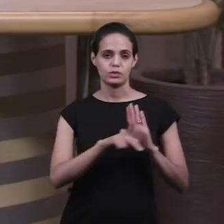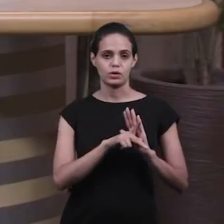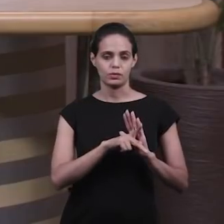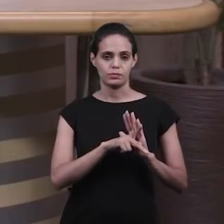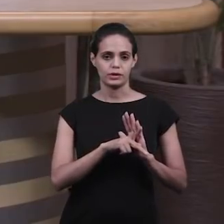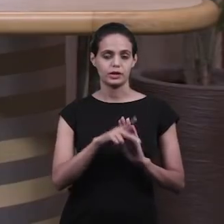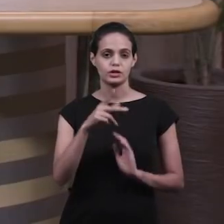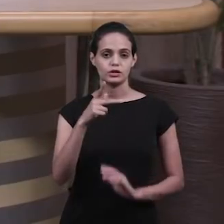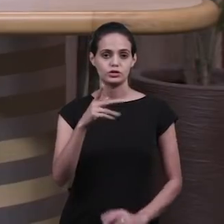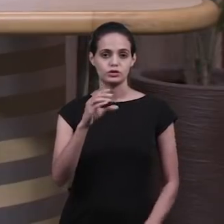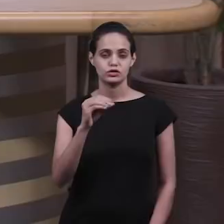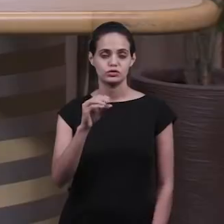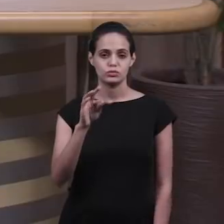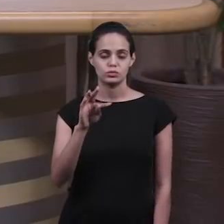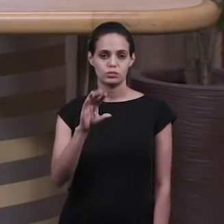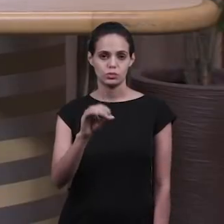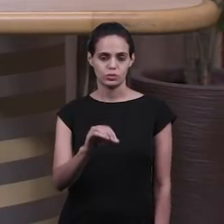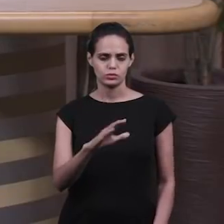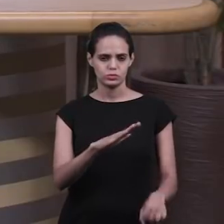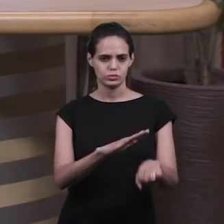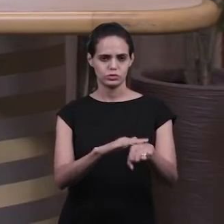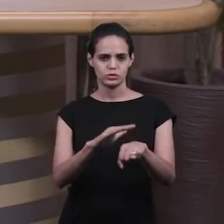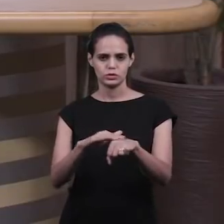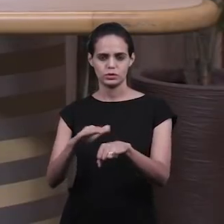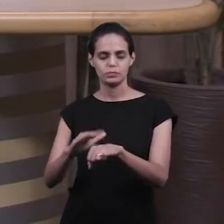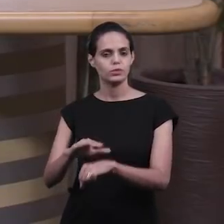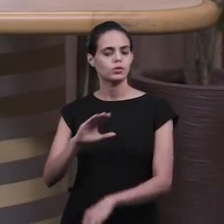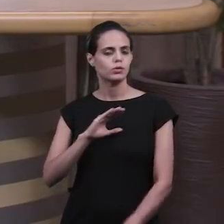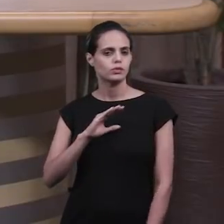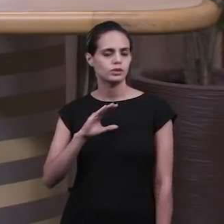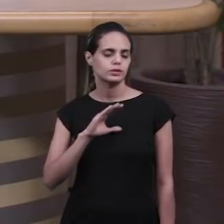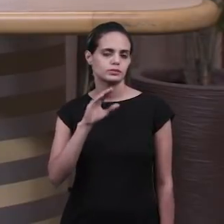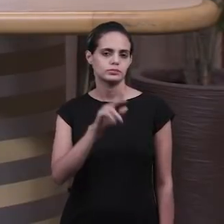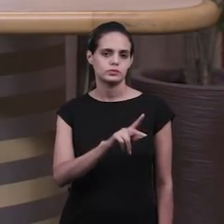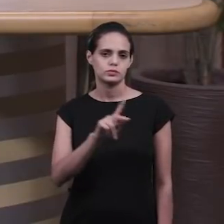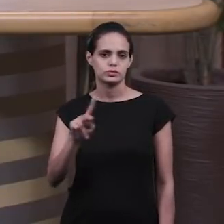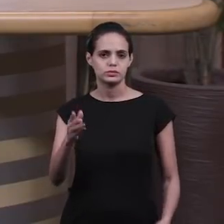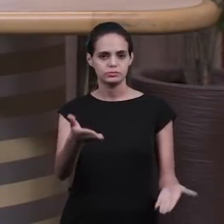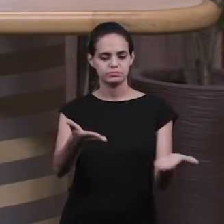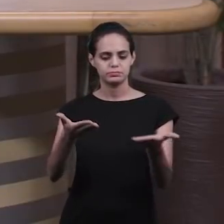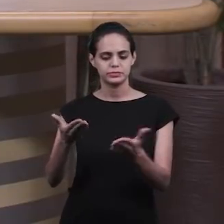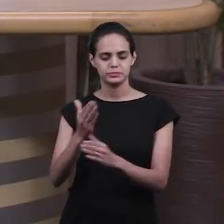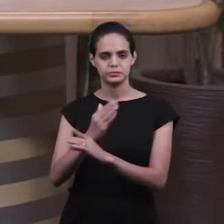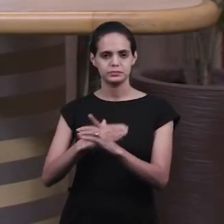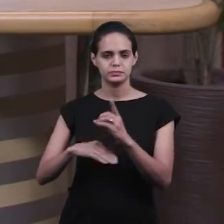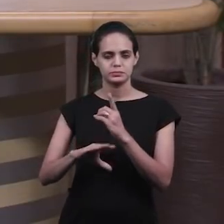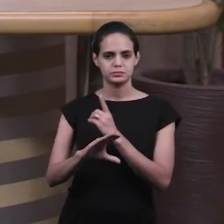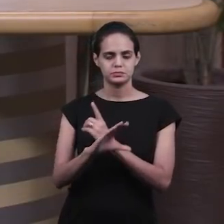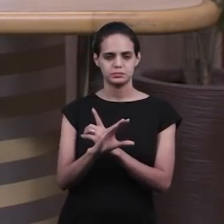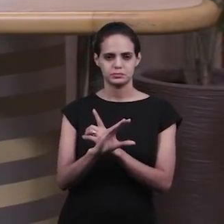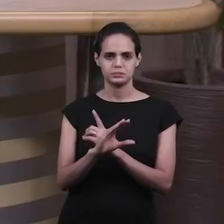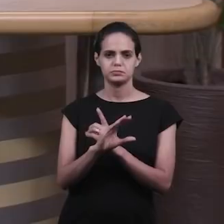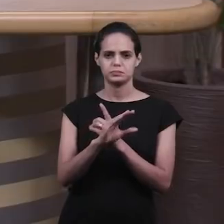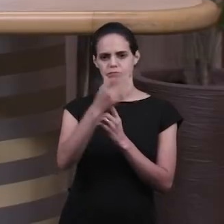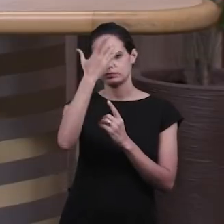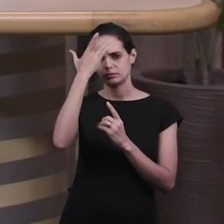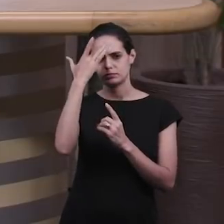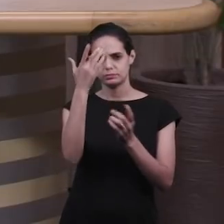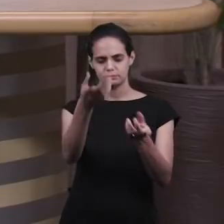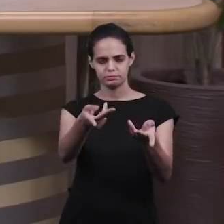irmãos convidaram os colegas professores que viessem ao culto como visitantes.